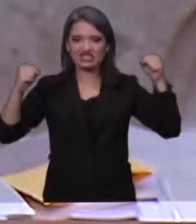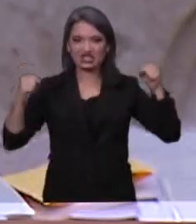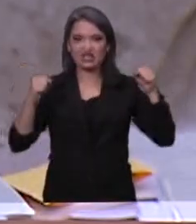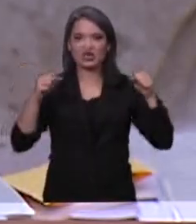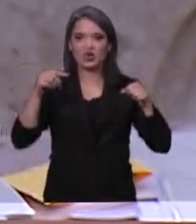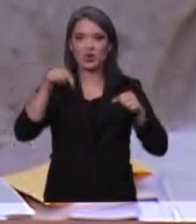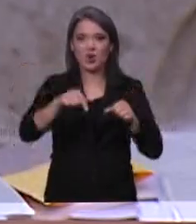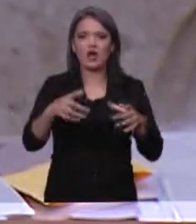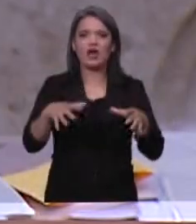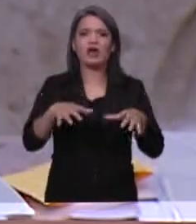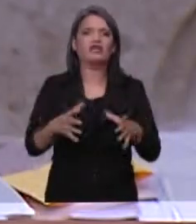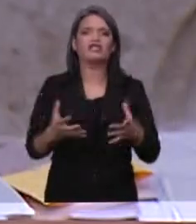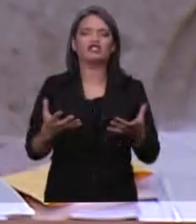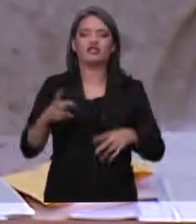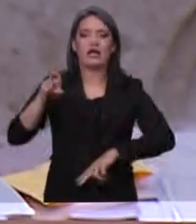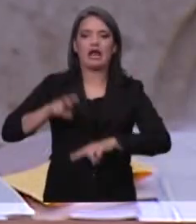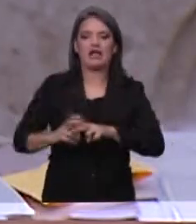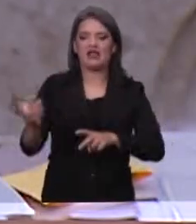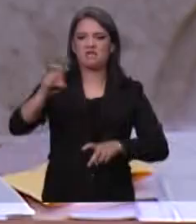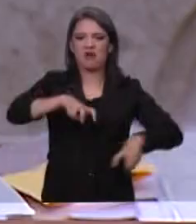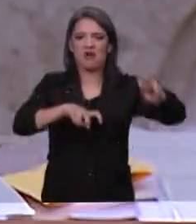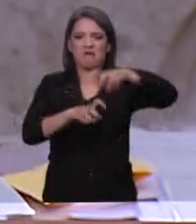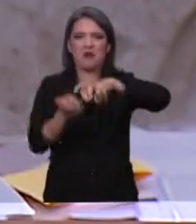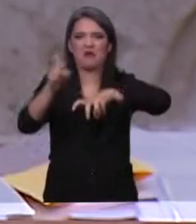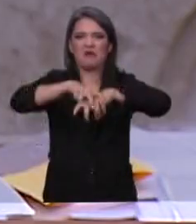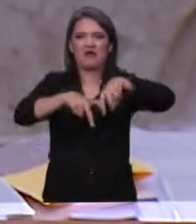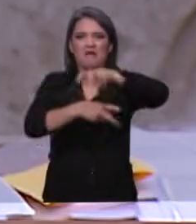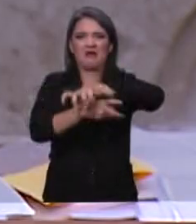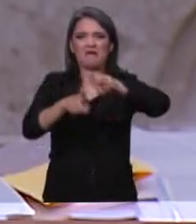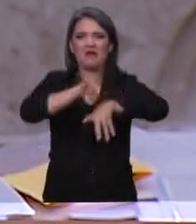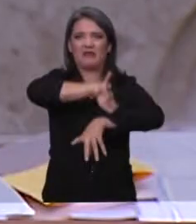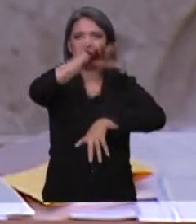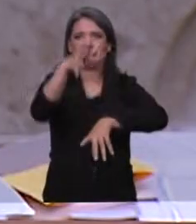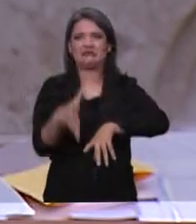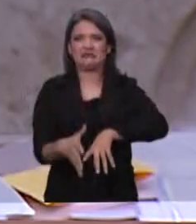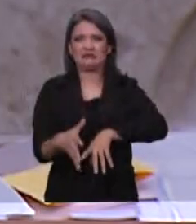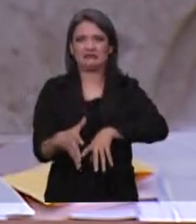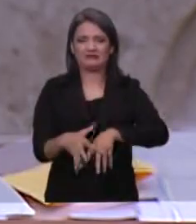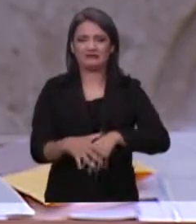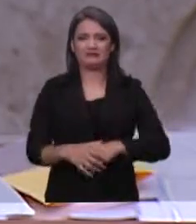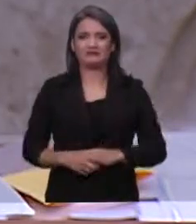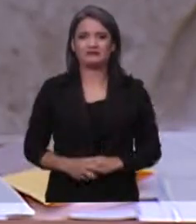uma montanha de cadeiras atiradas na nossa frente,